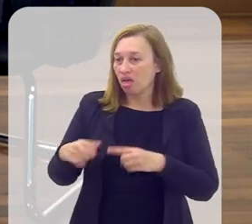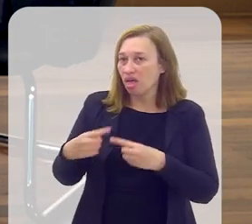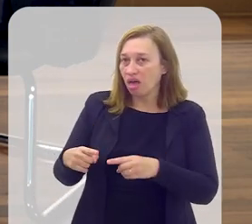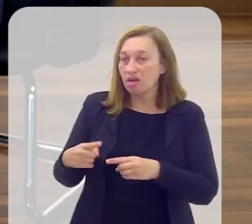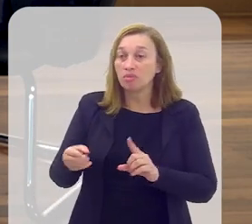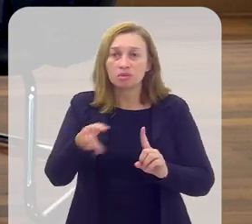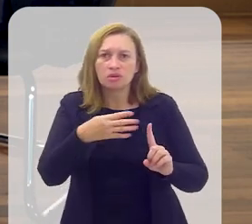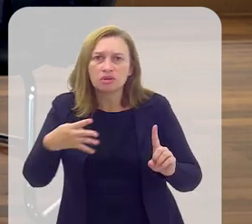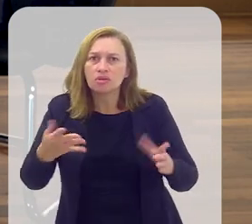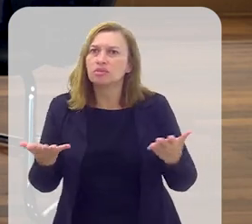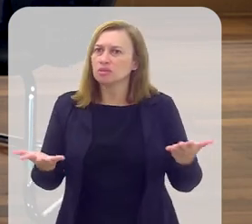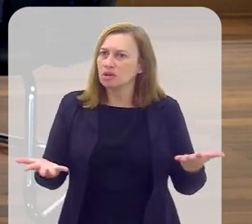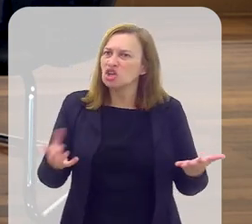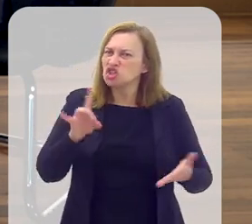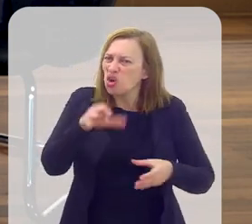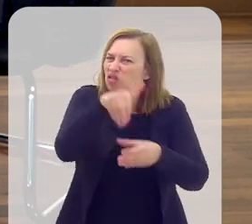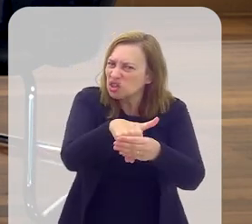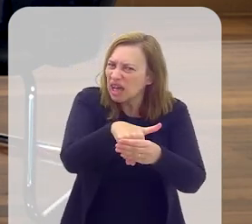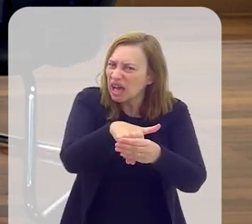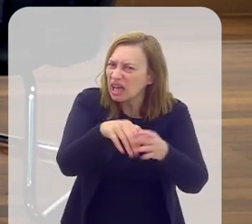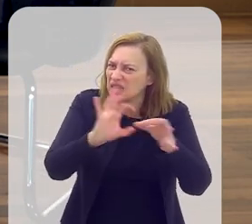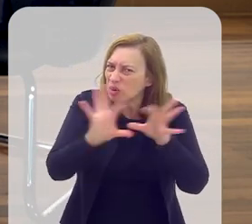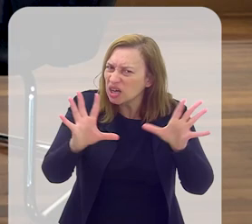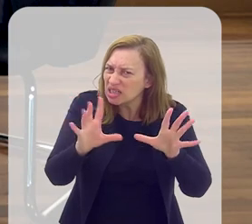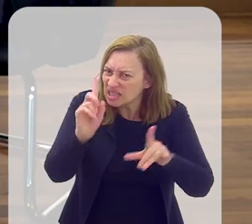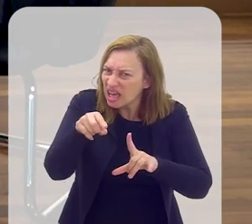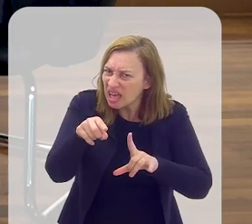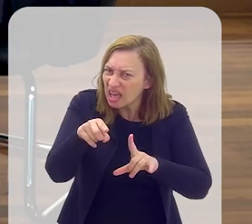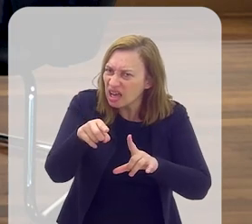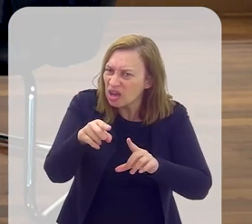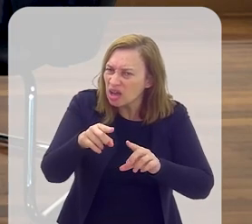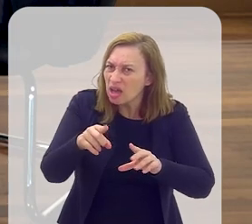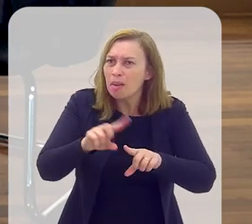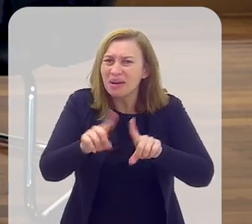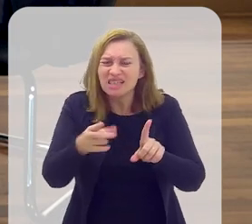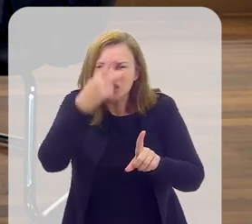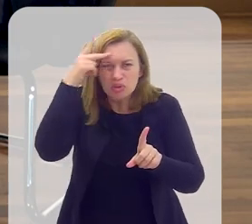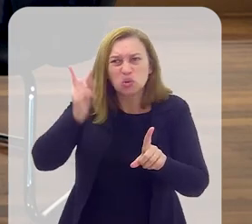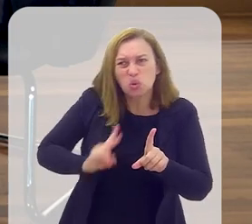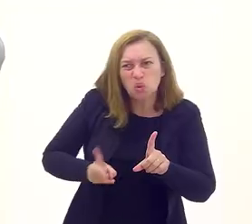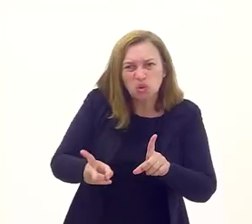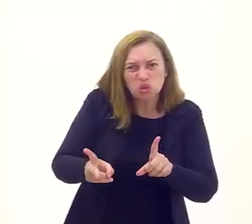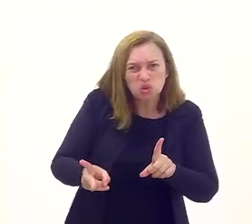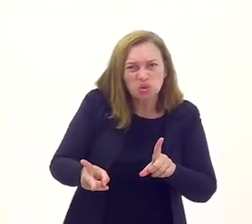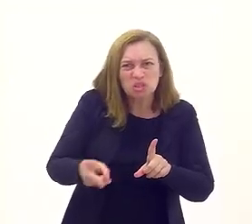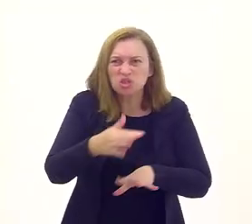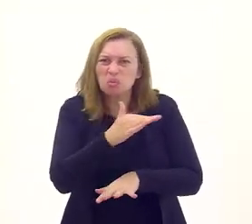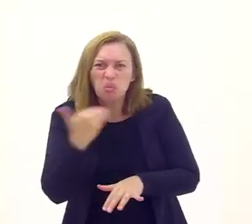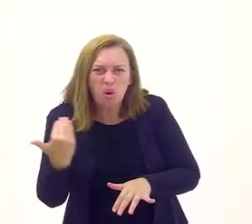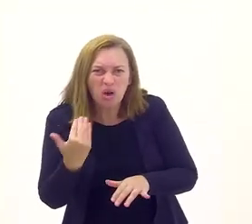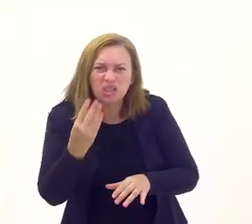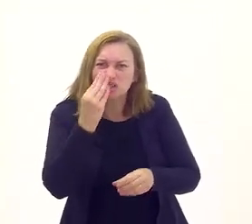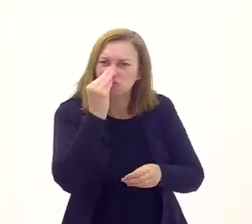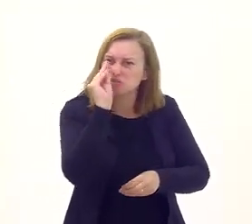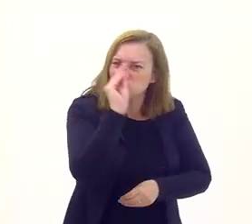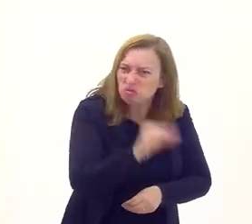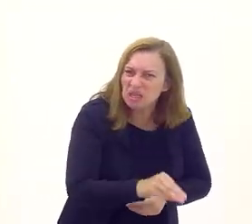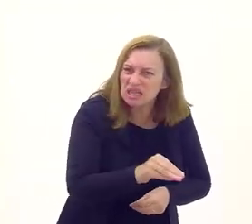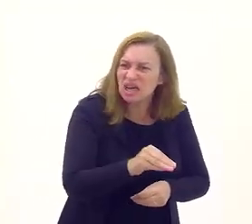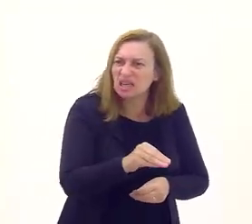ameaçado por ser LGBT, então, é só votar que é democracia, essas pessoas continuam sendo